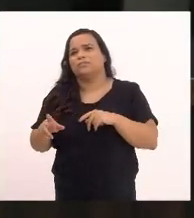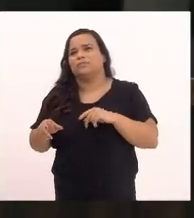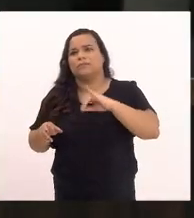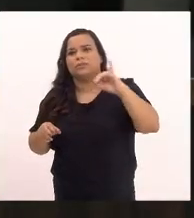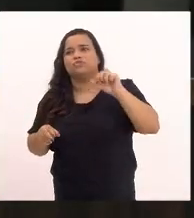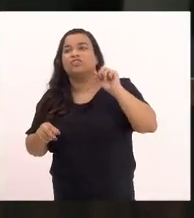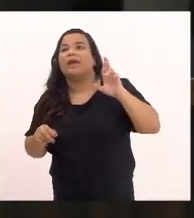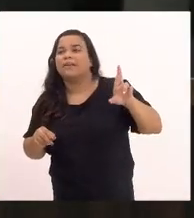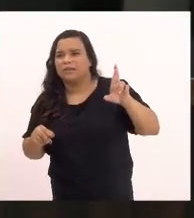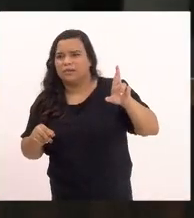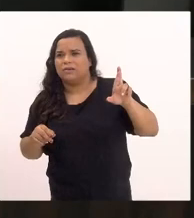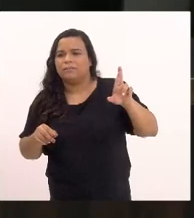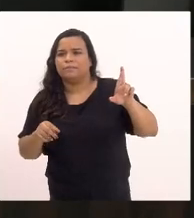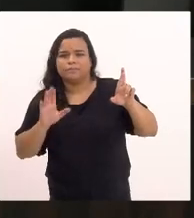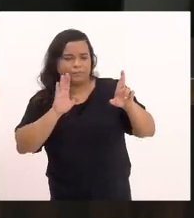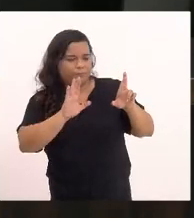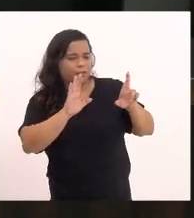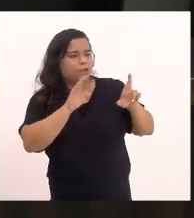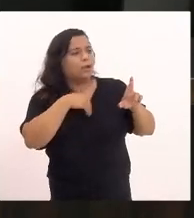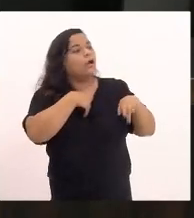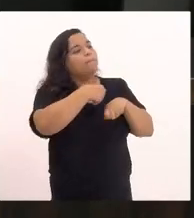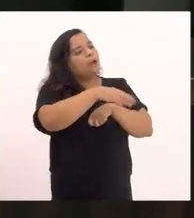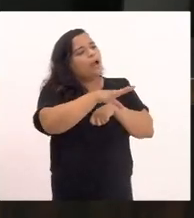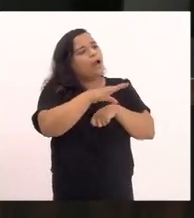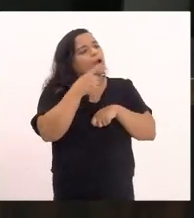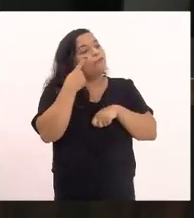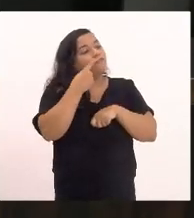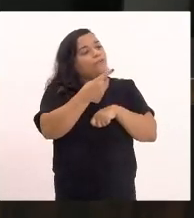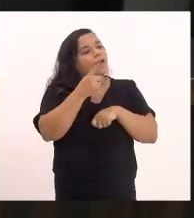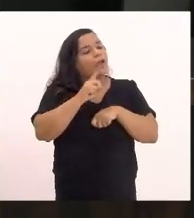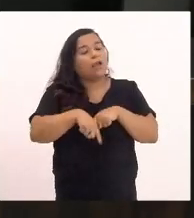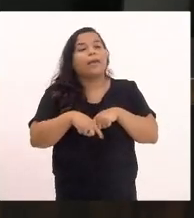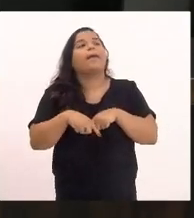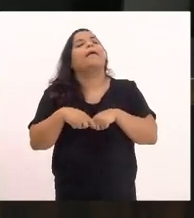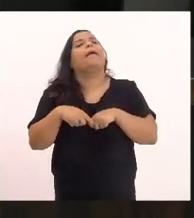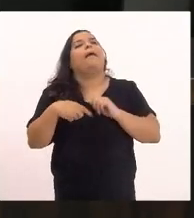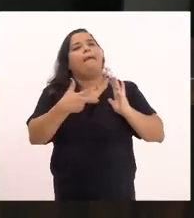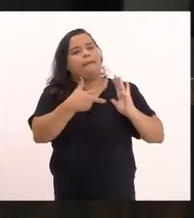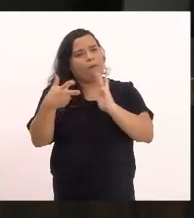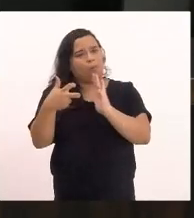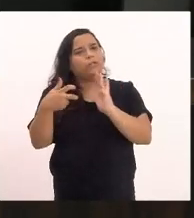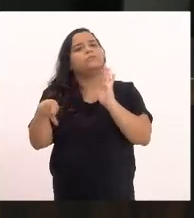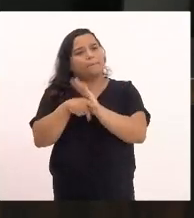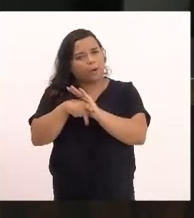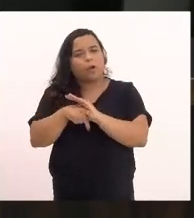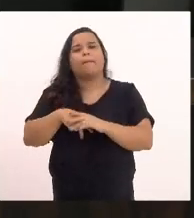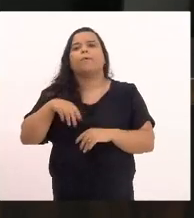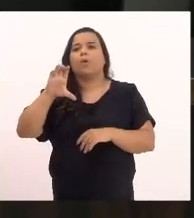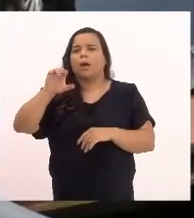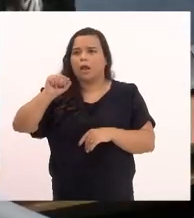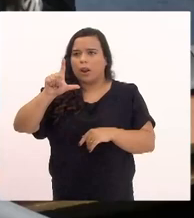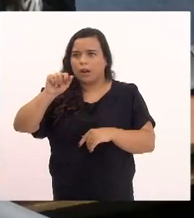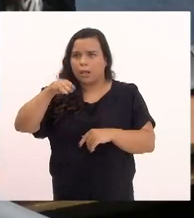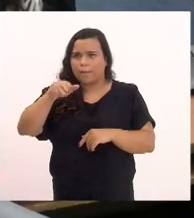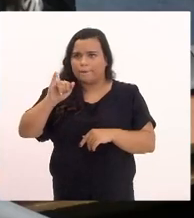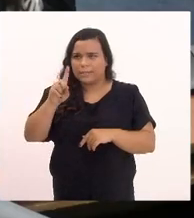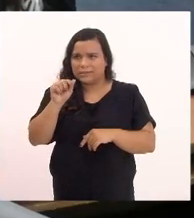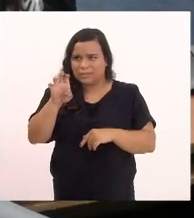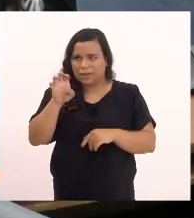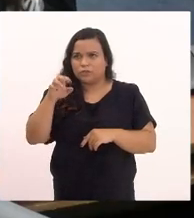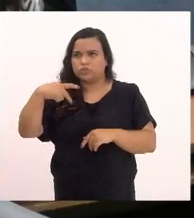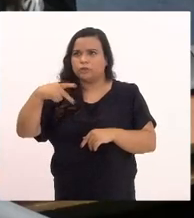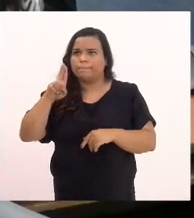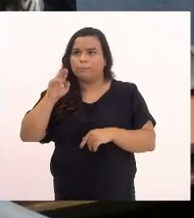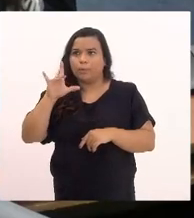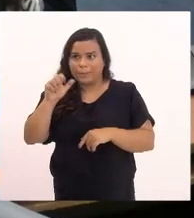é que tenha sido reconhecido isso como calamidade pública. Presidente, a gente não teve oportunidade de